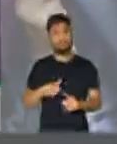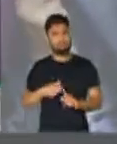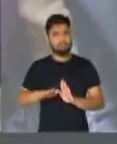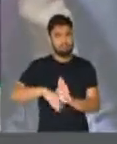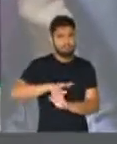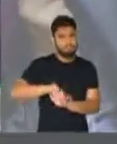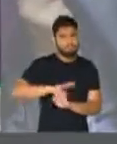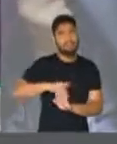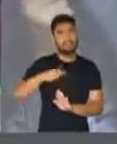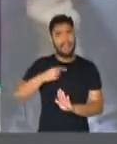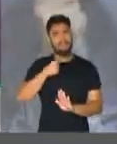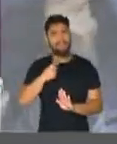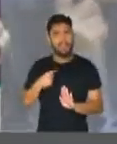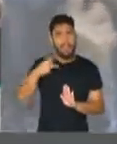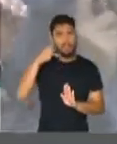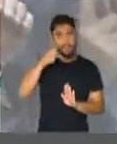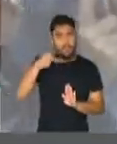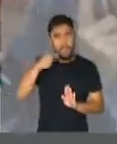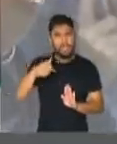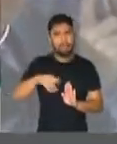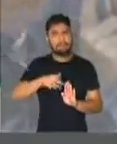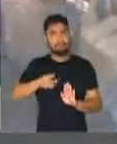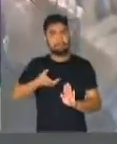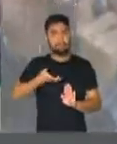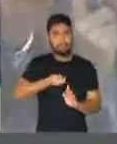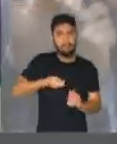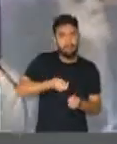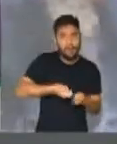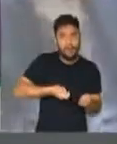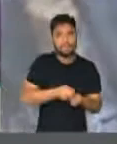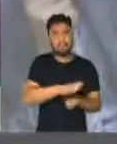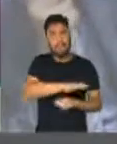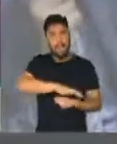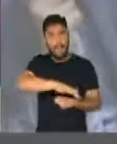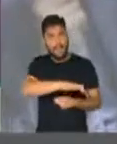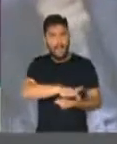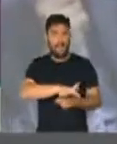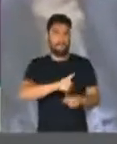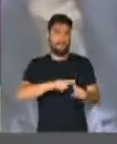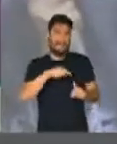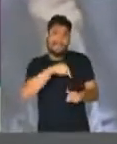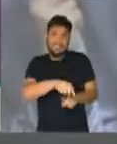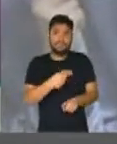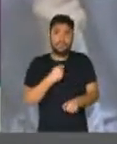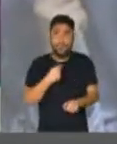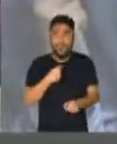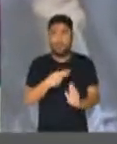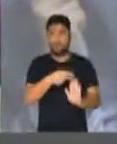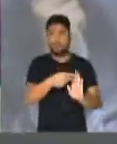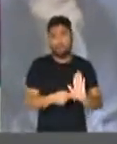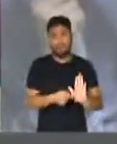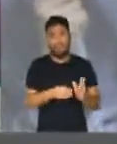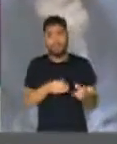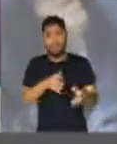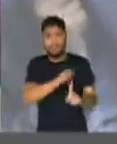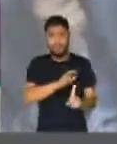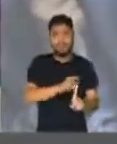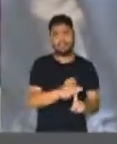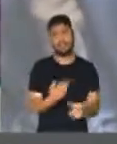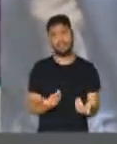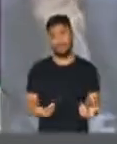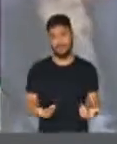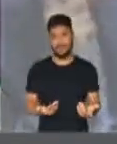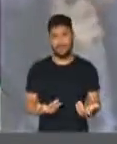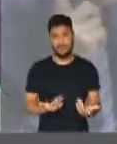politizada, de forma a colocar o problema ideológico num patamar que não deveria existir, faz